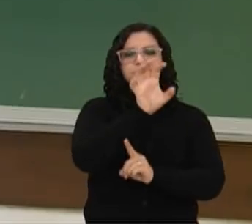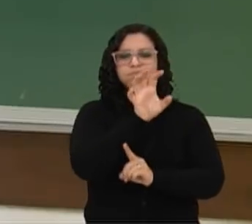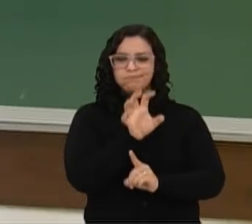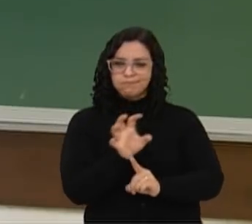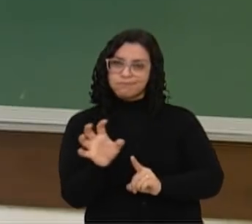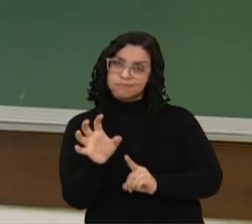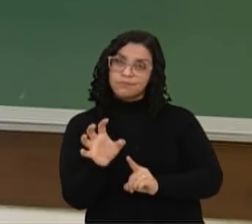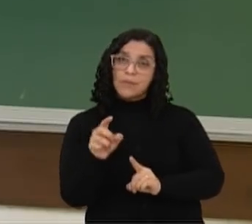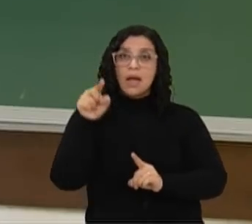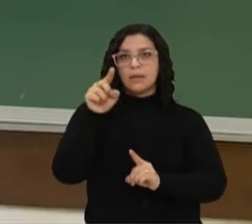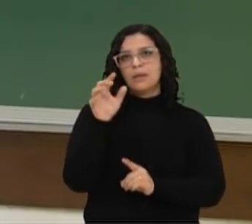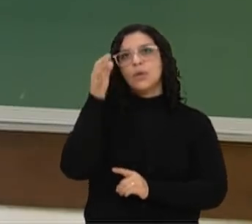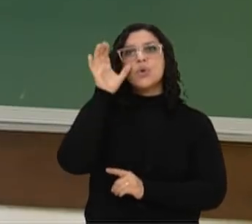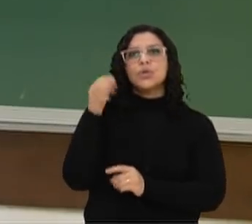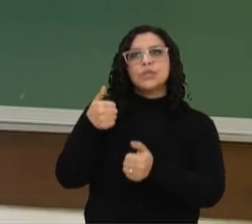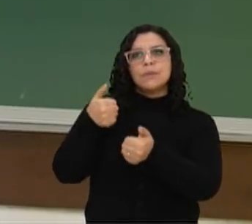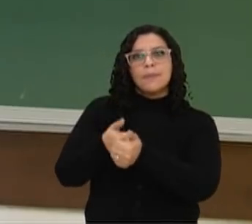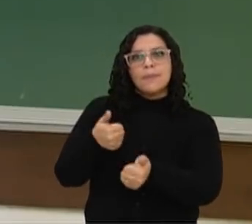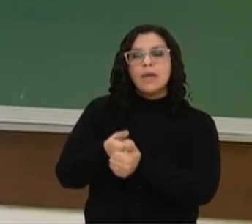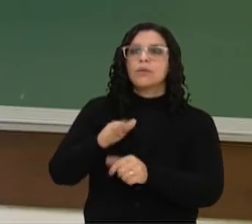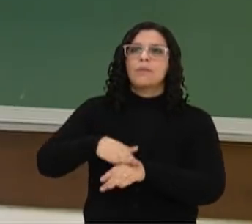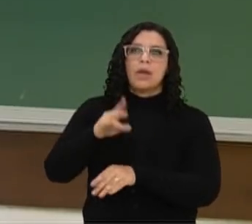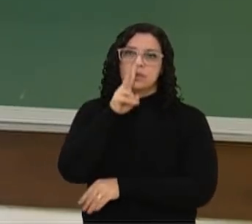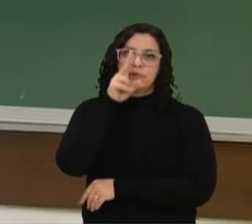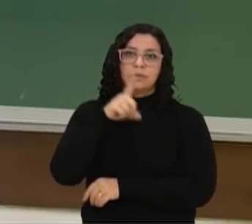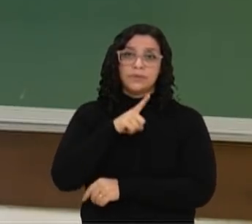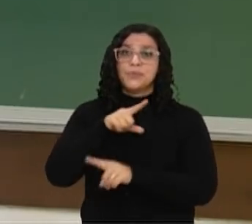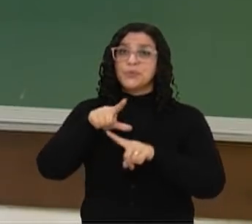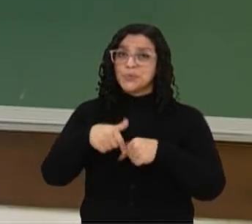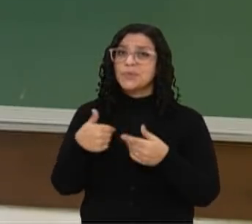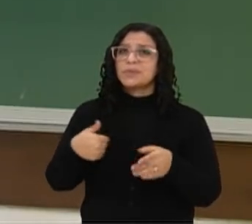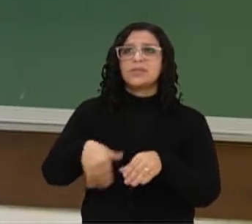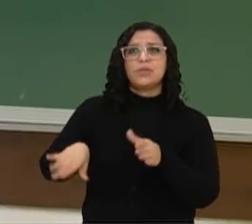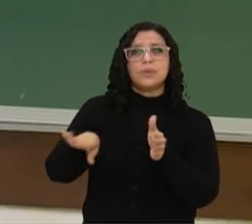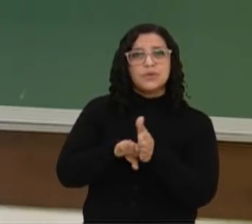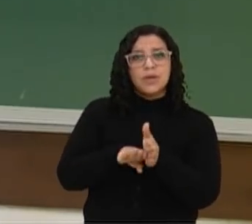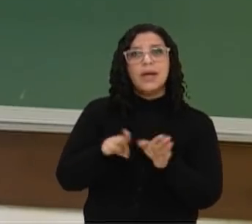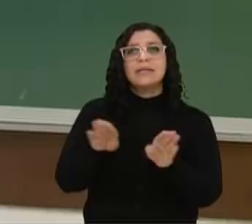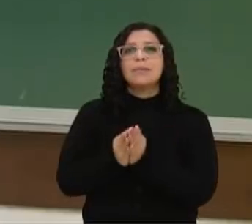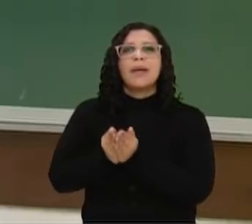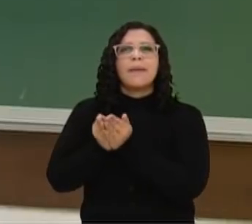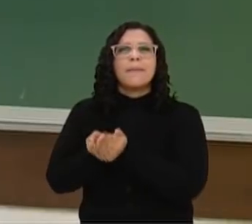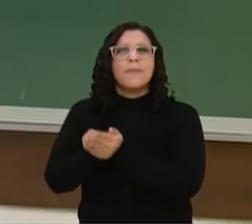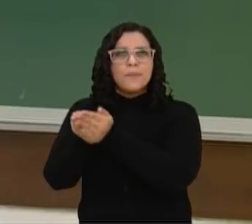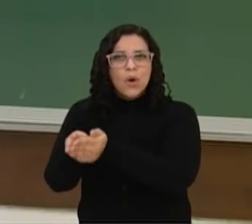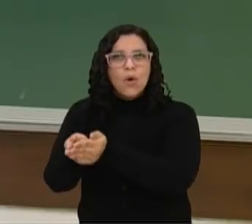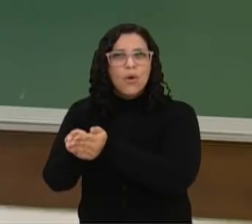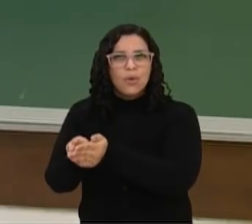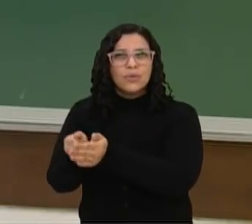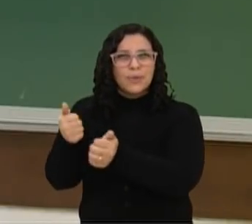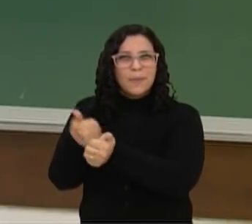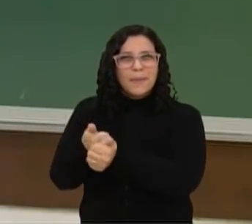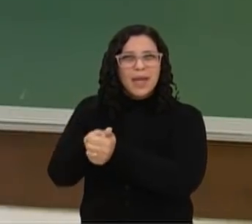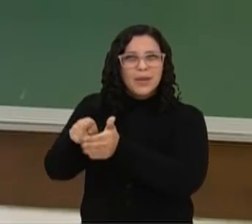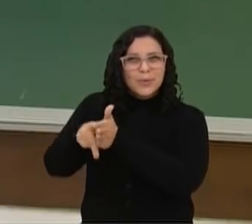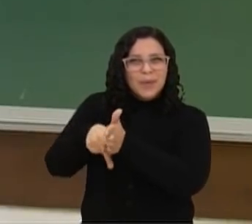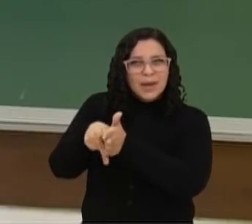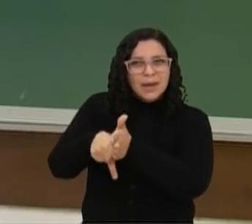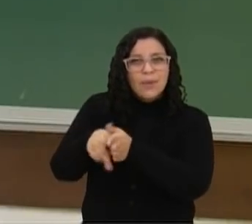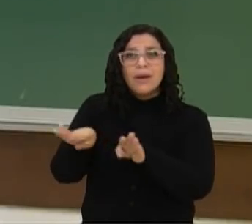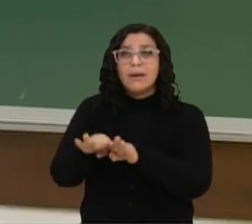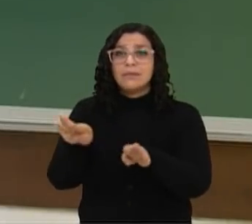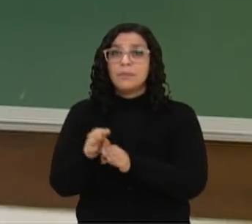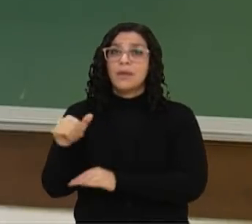tão forte como em Curitiba. Até mesmo o acesso a portos, a aeroportos, a região de Curitiba fica